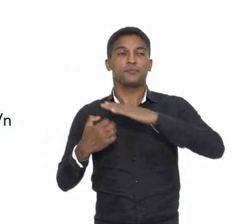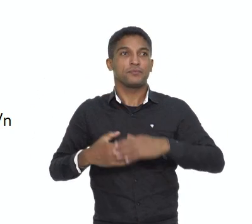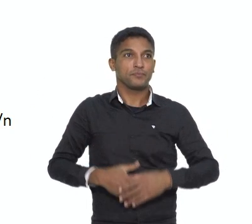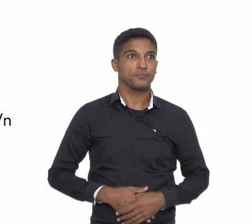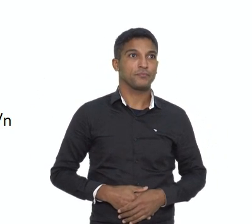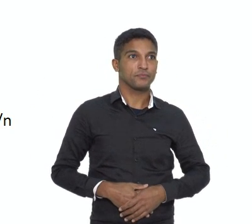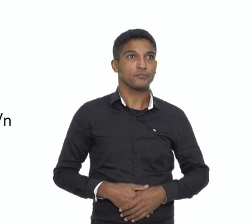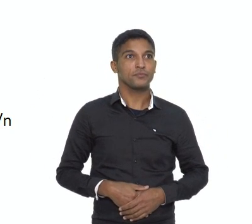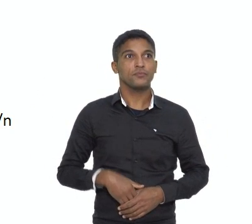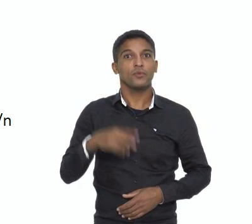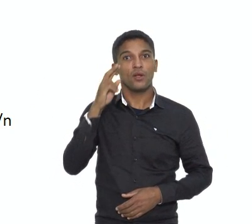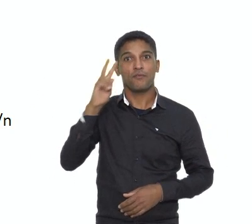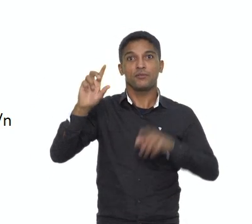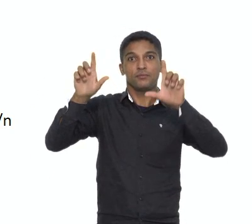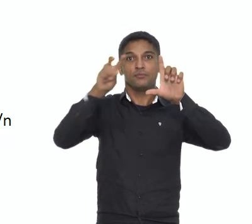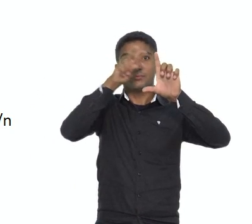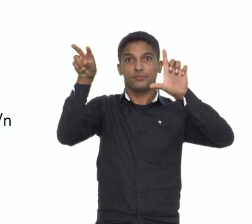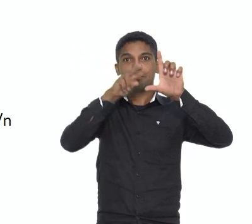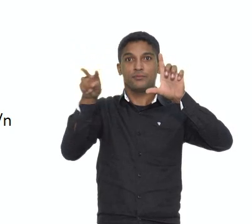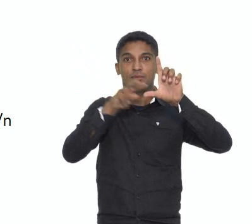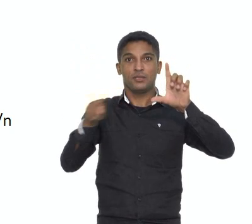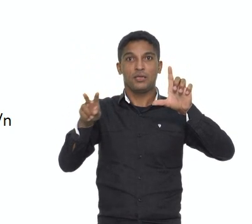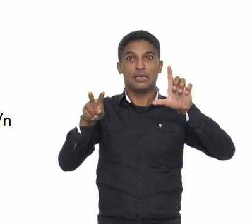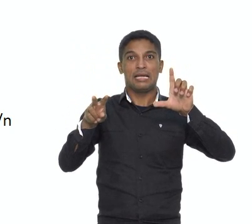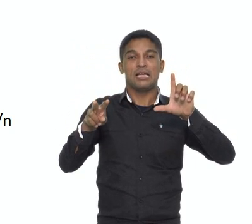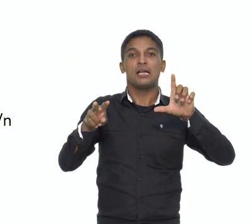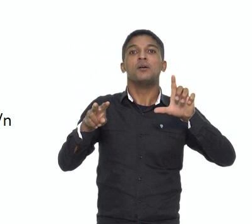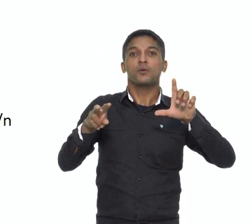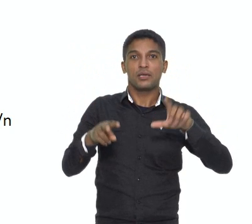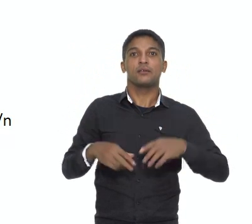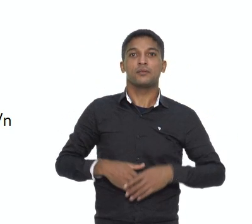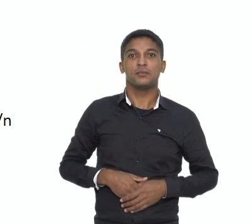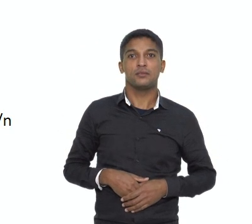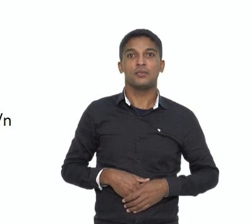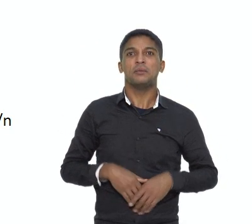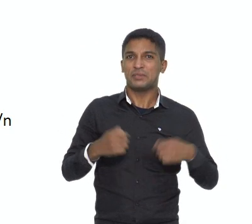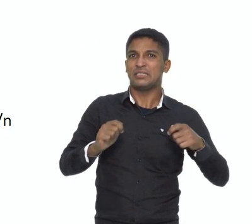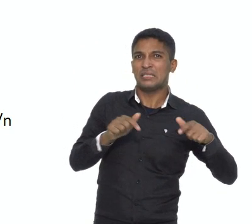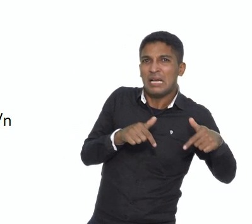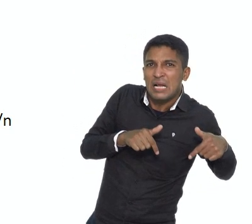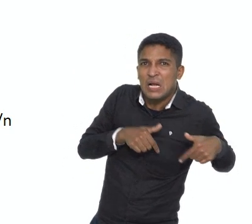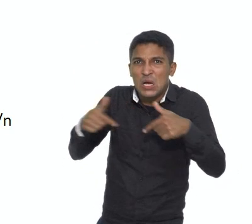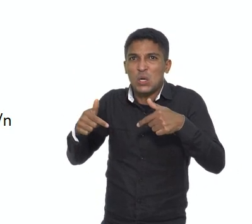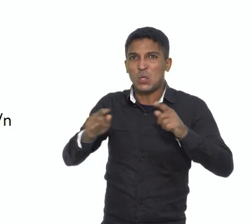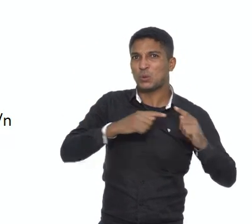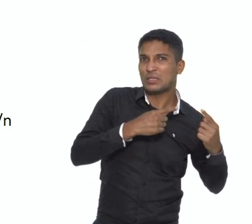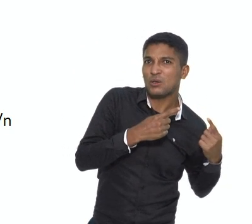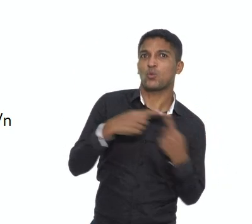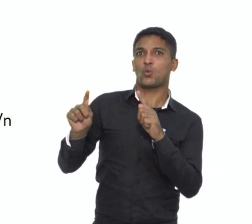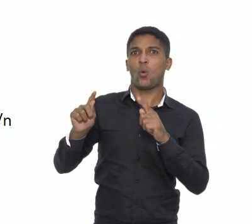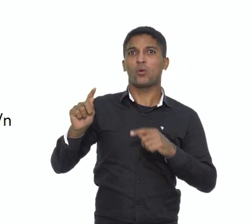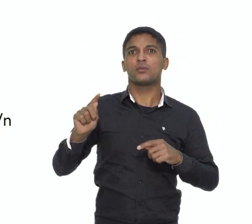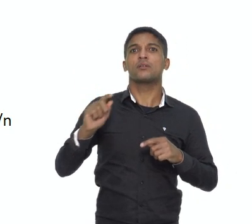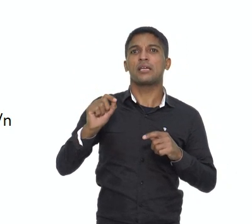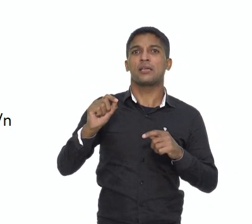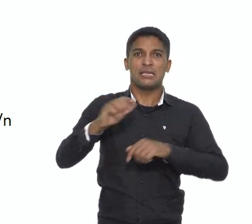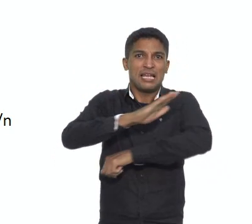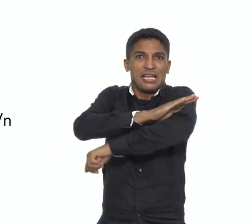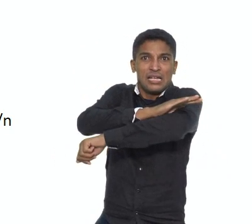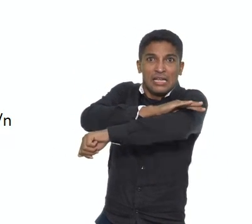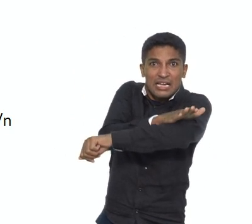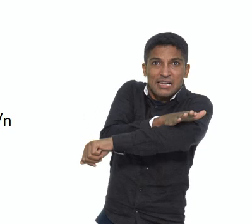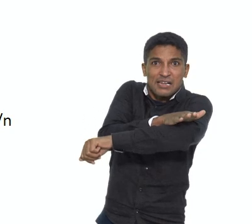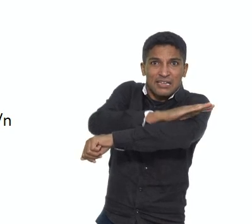para que a luta contra a discriminação da população negra produza resultados consistentes, há um passo decisivo que nós,